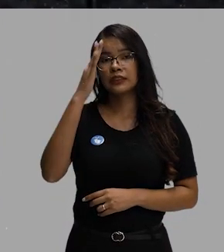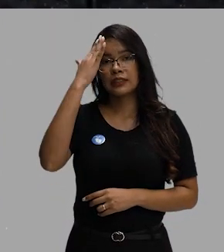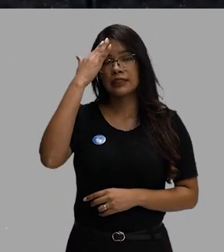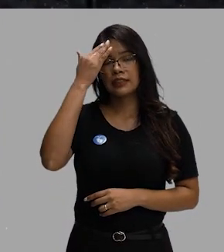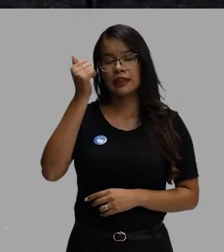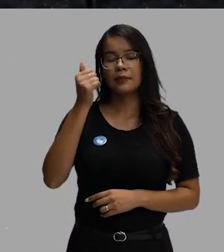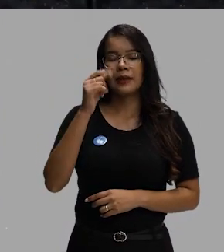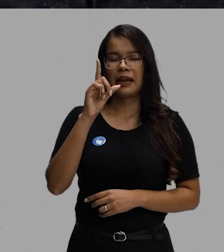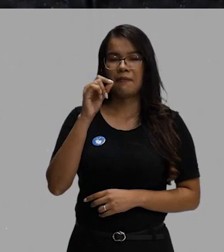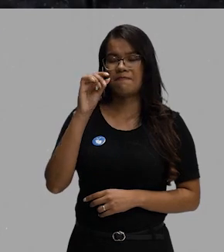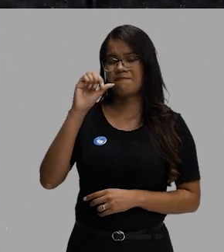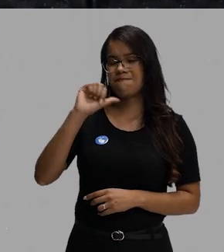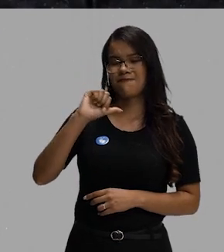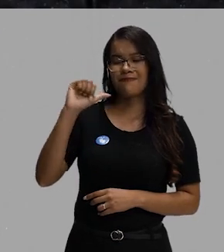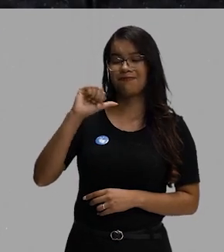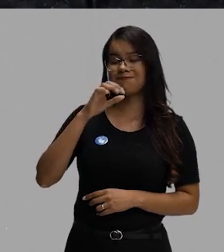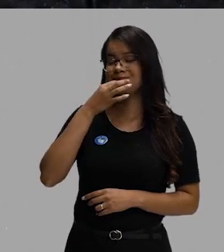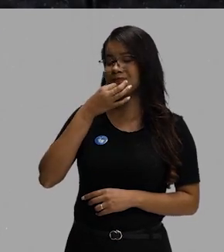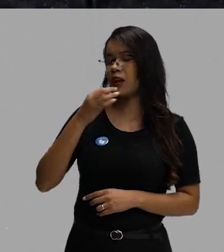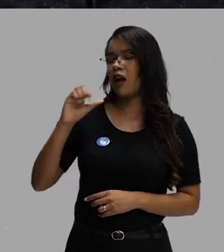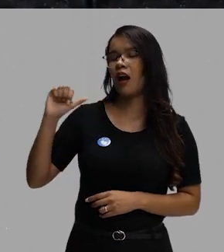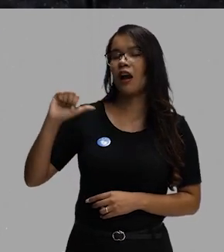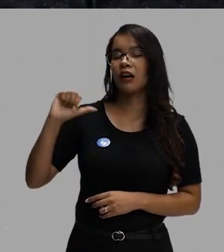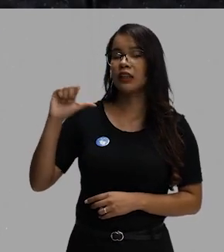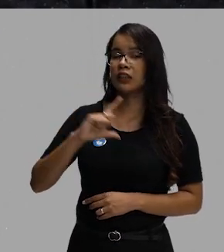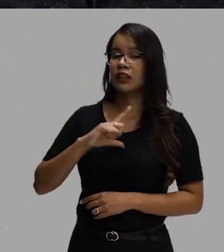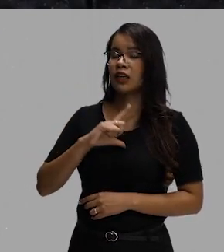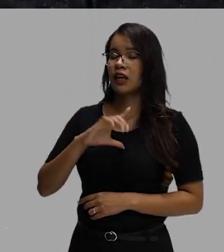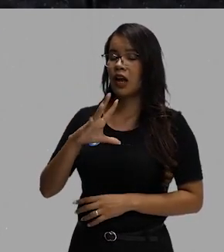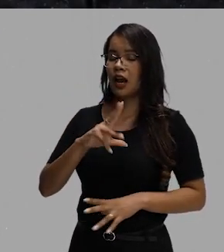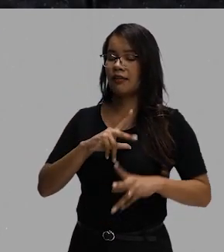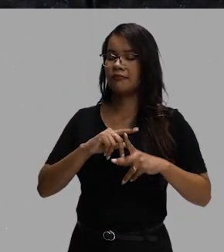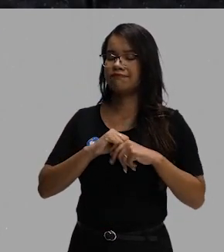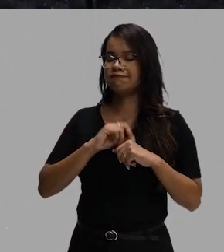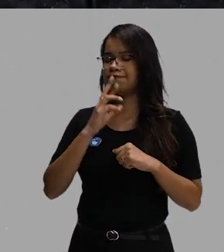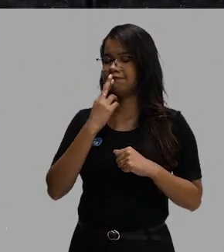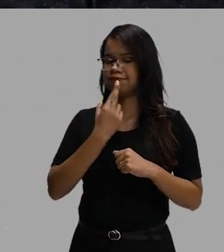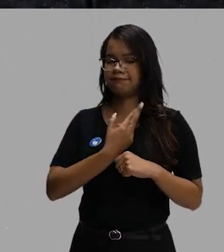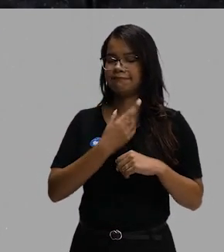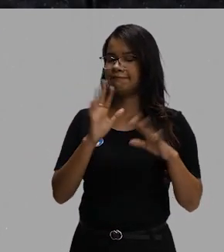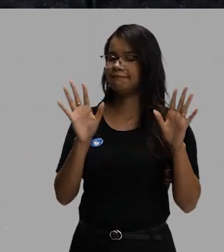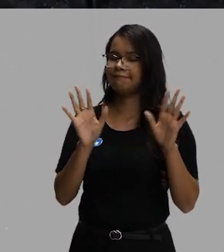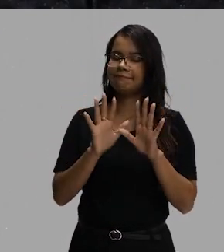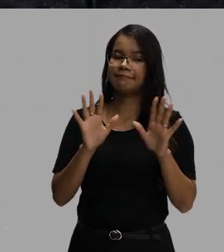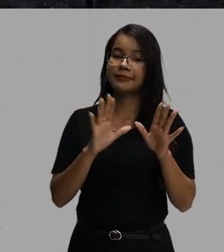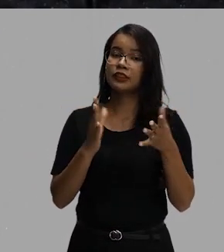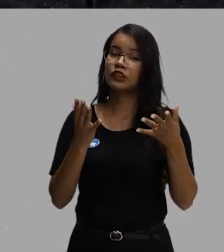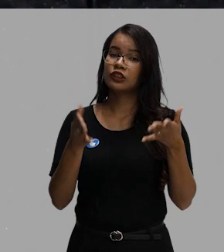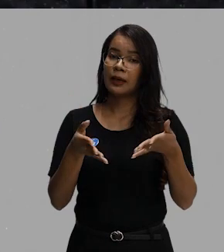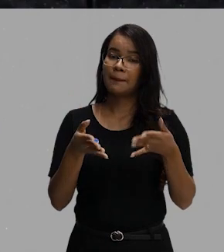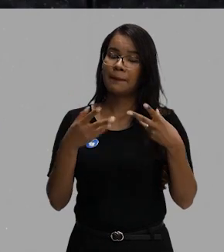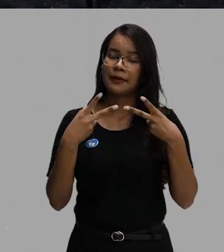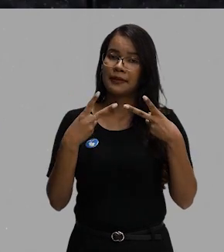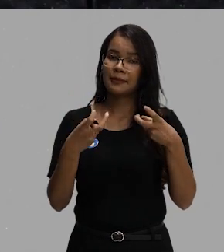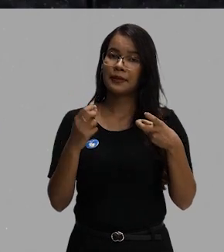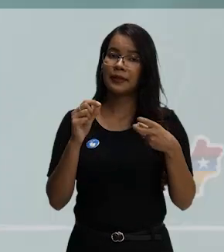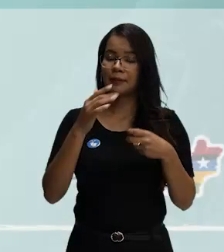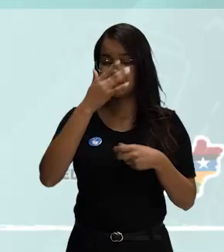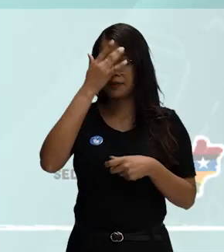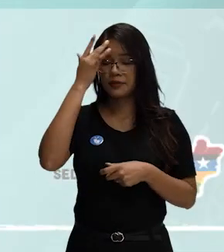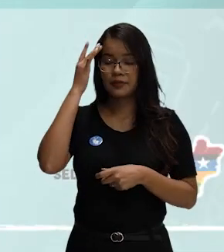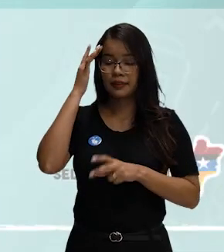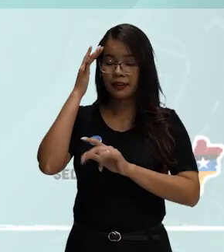tem um amor não correspondido, amor utópico. Então já deu para perceber que a pessoa amada está